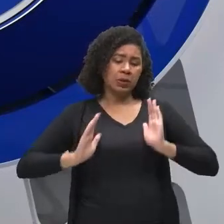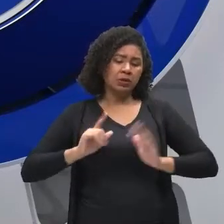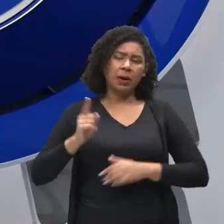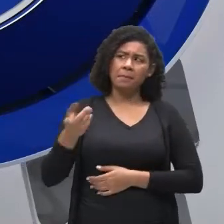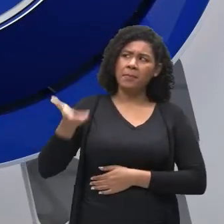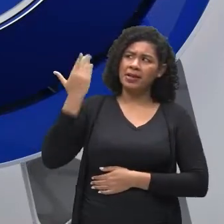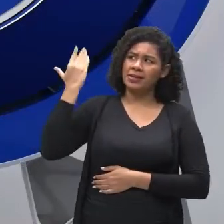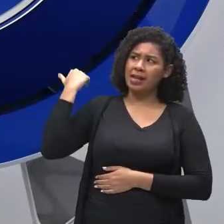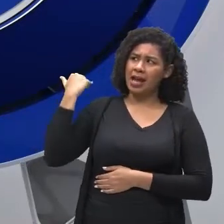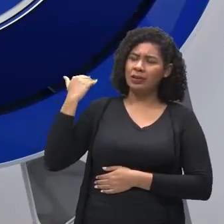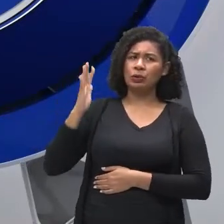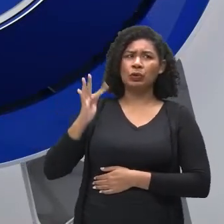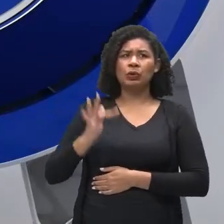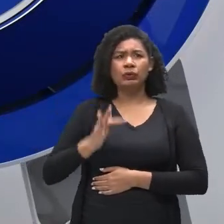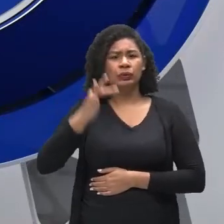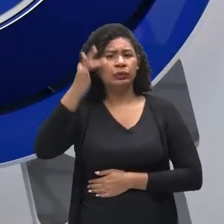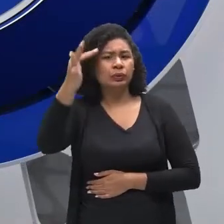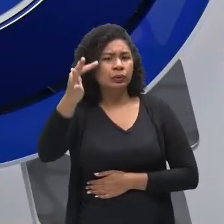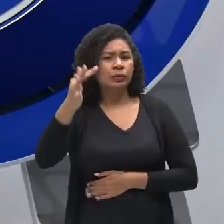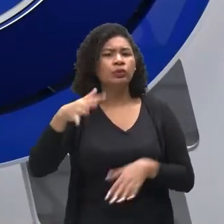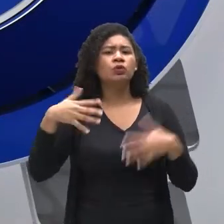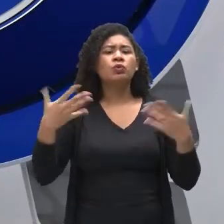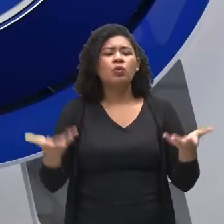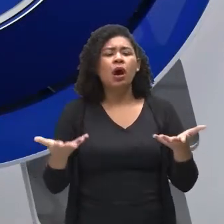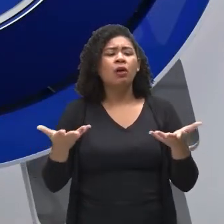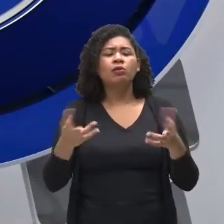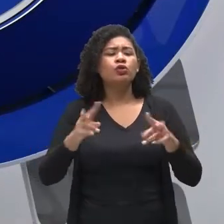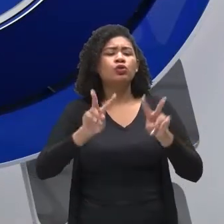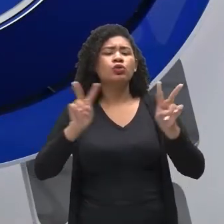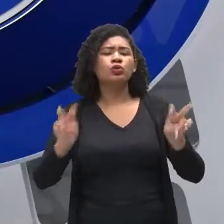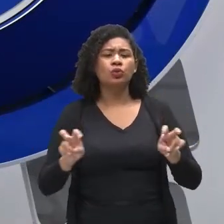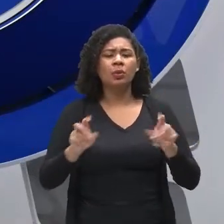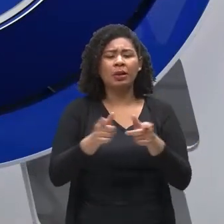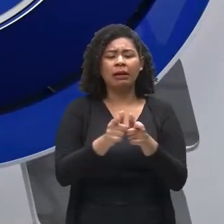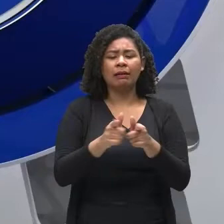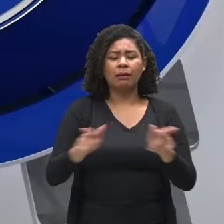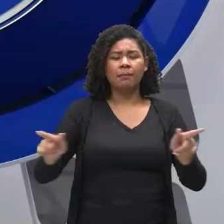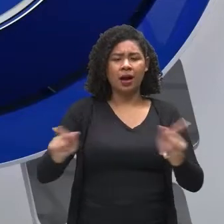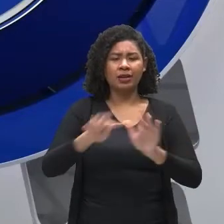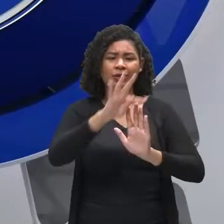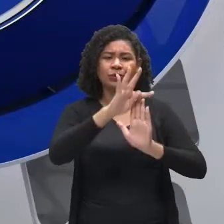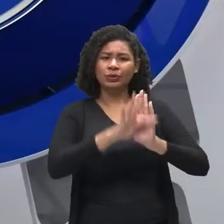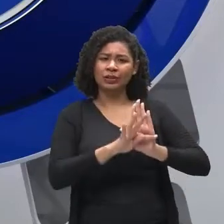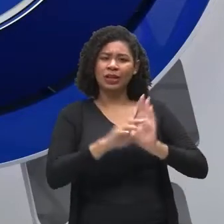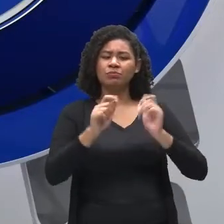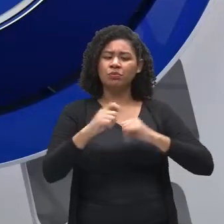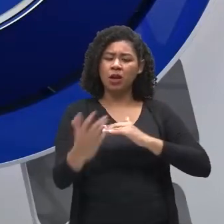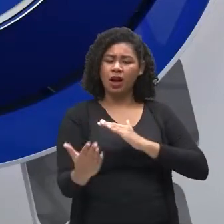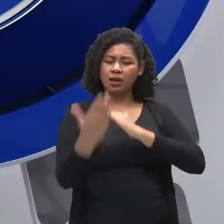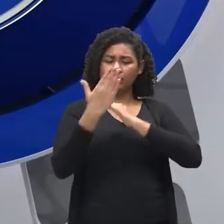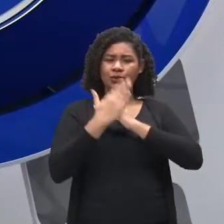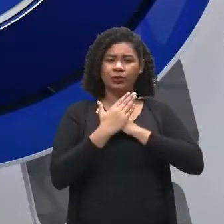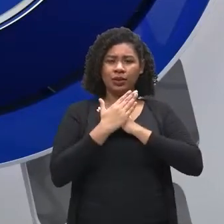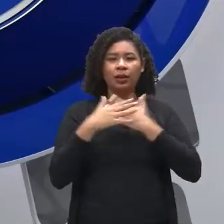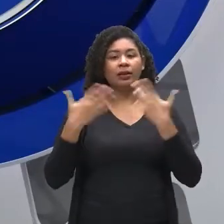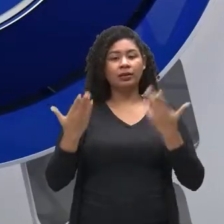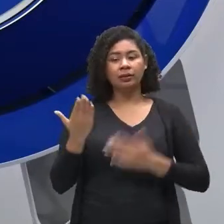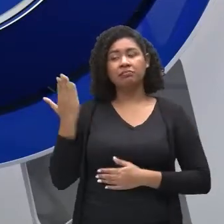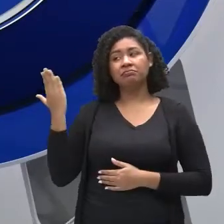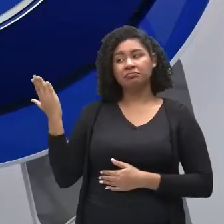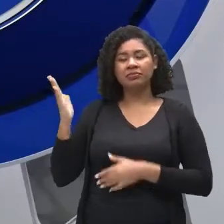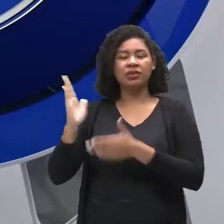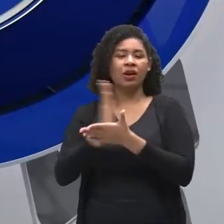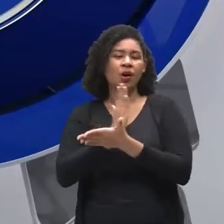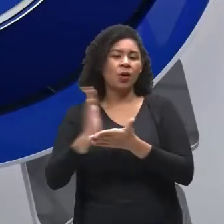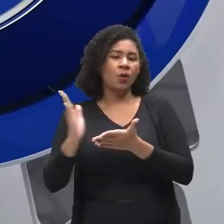gramática desse texto para lhe ajudar e te favorecer na interpretação do texto, ok? Então, essas foram